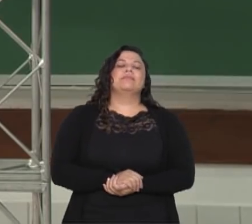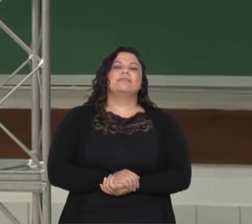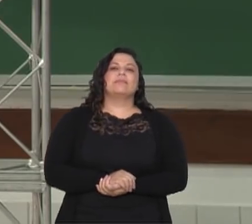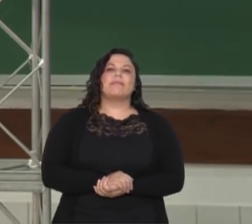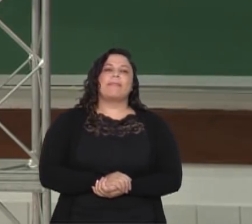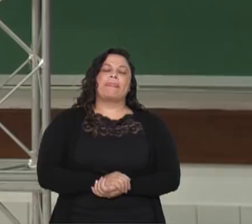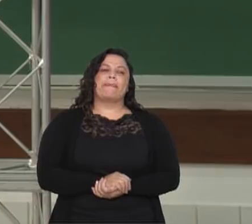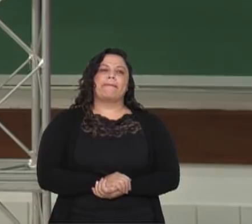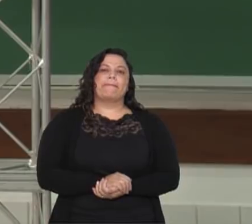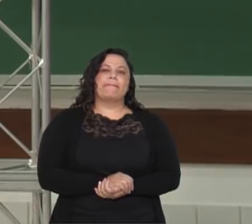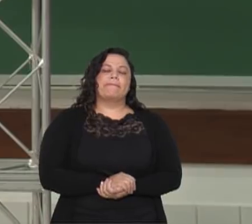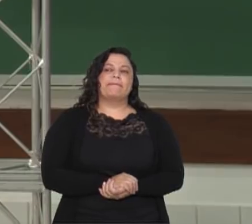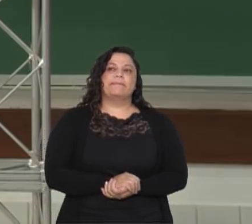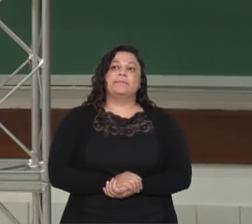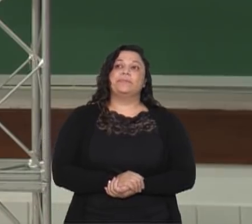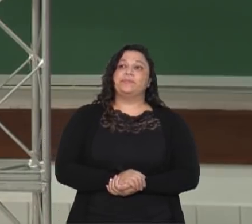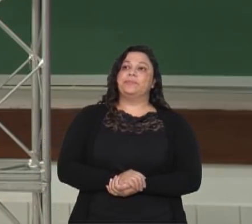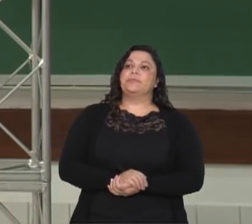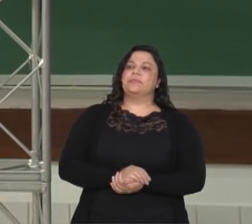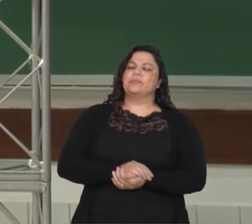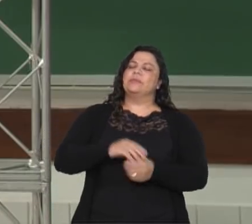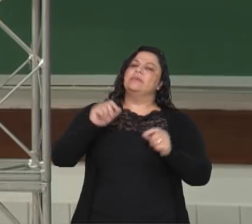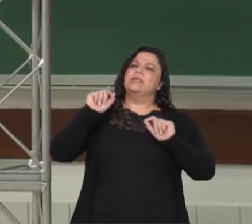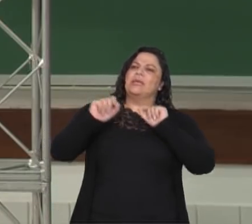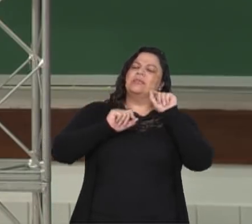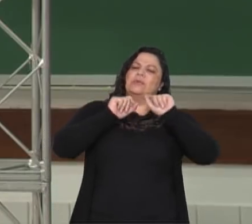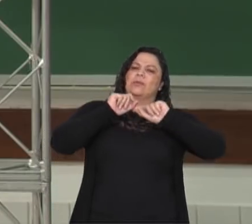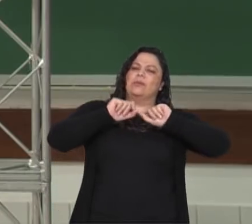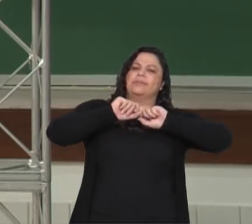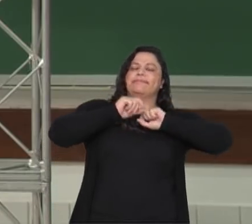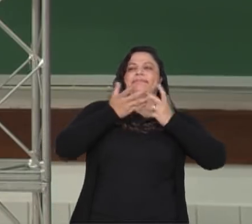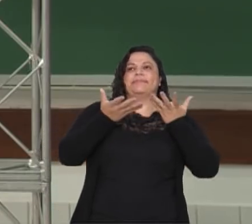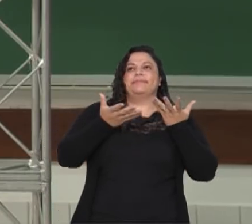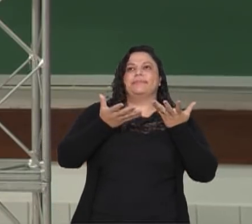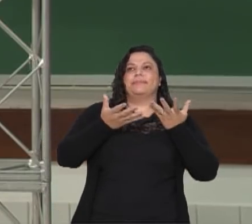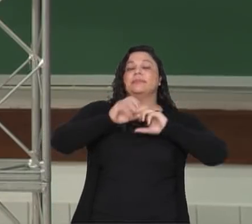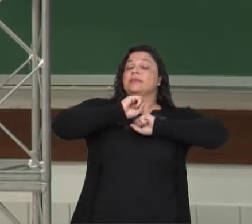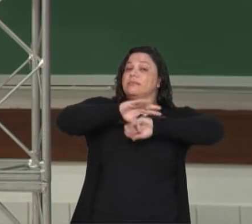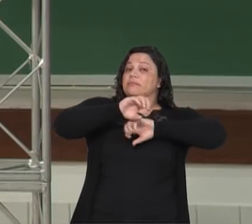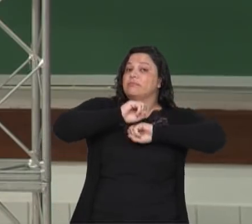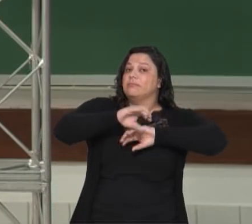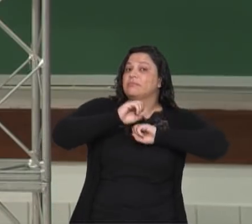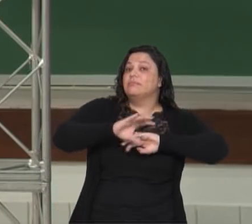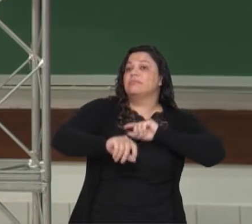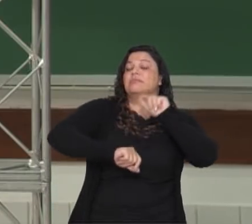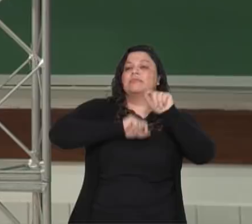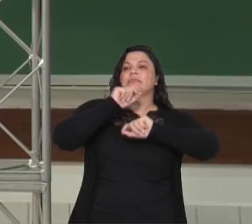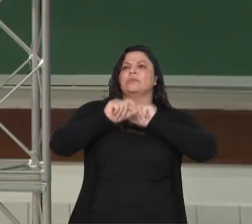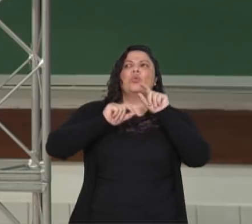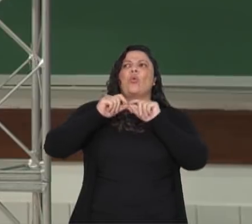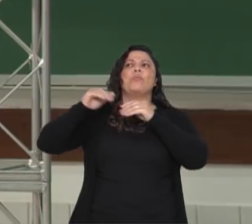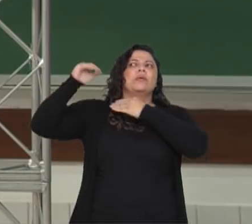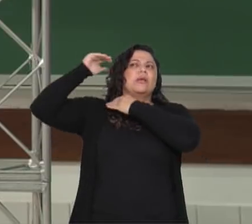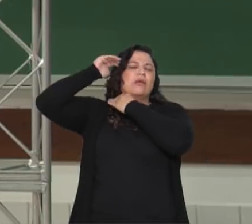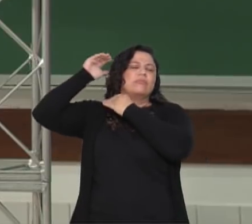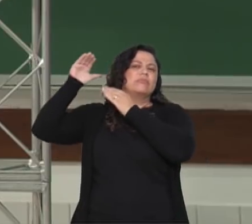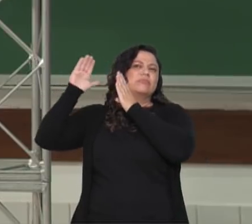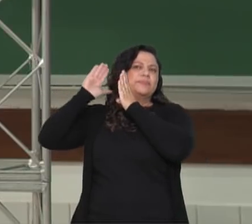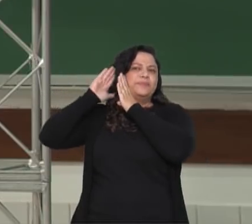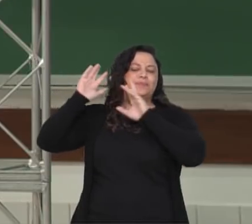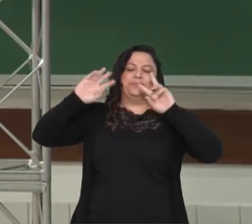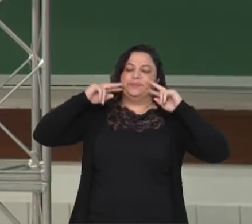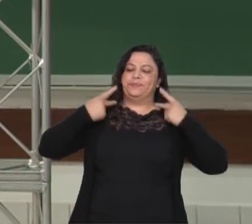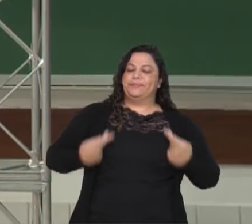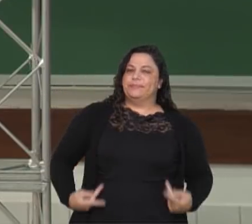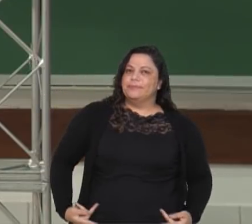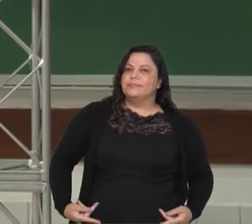trabalhou os parâmetros sonoros. A gente falou um pouco sobre como funciona o aparelho auditivo humano,